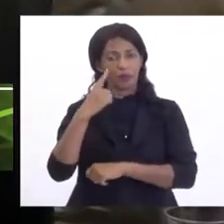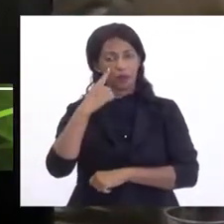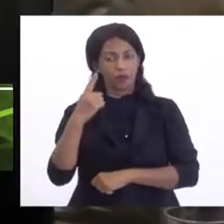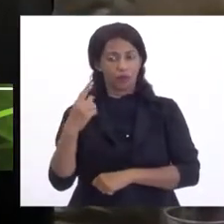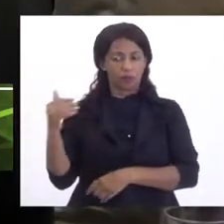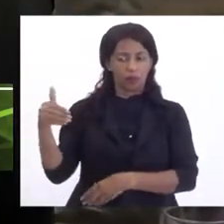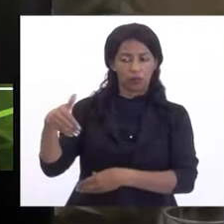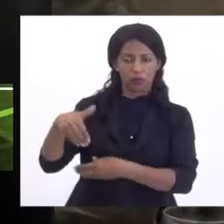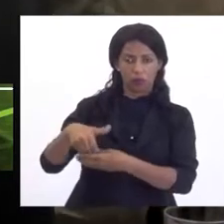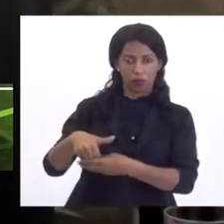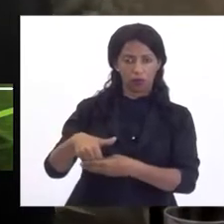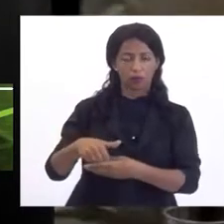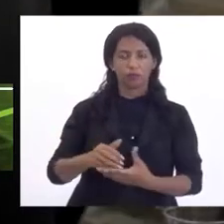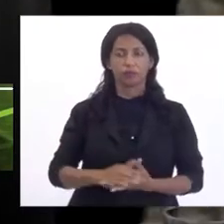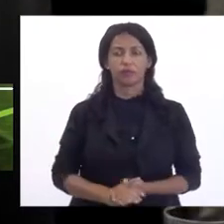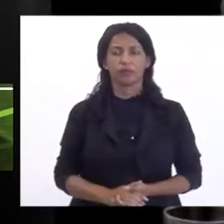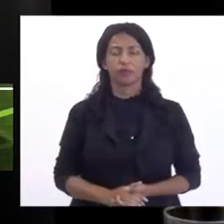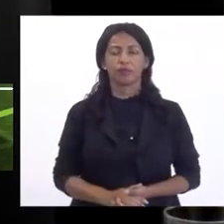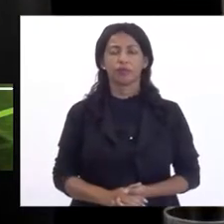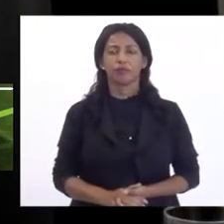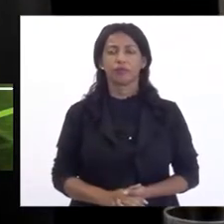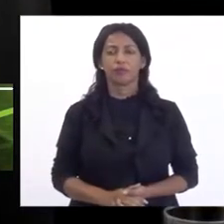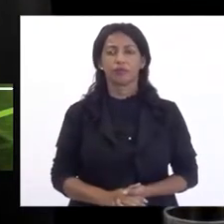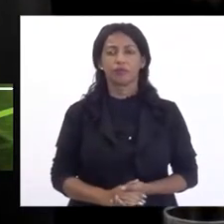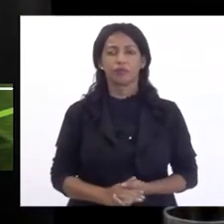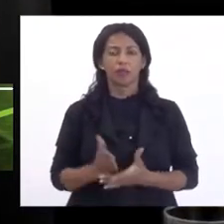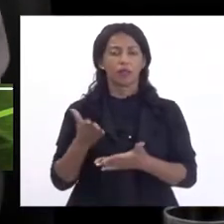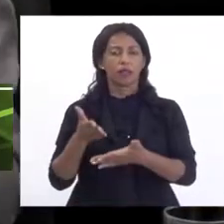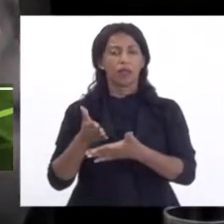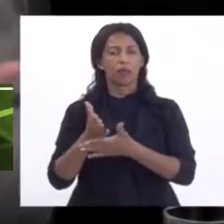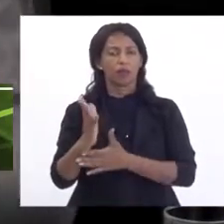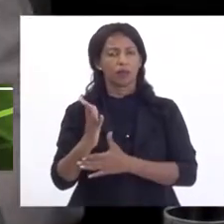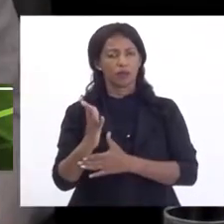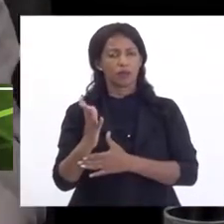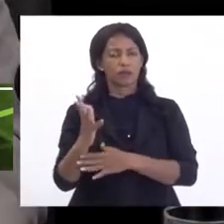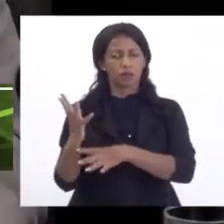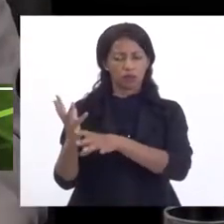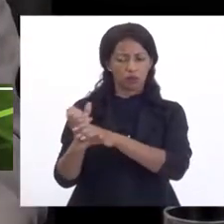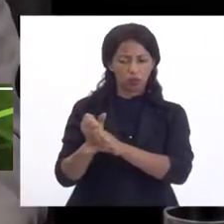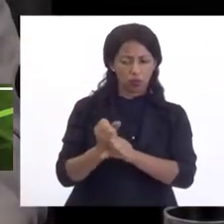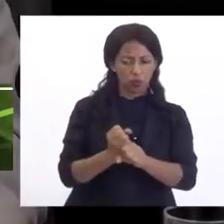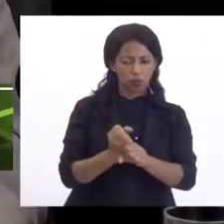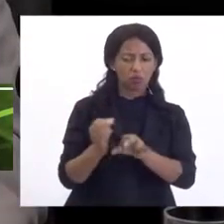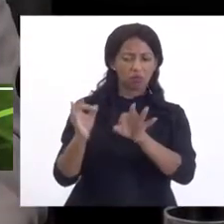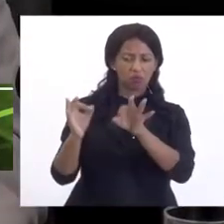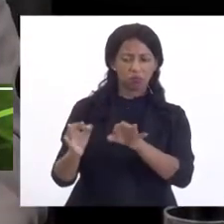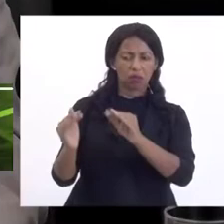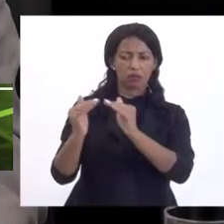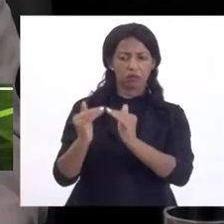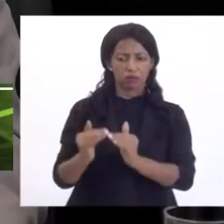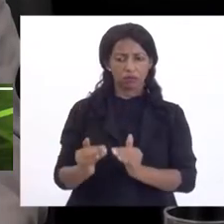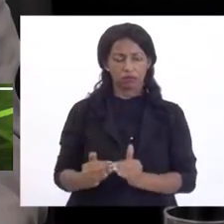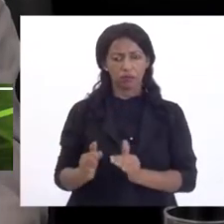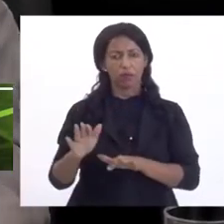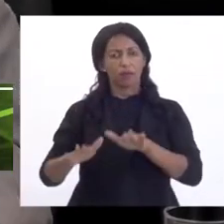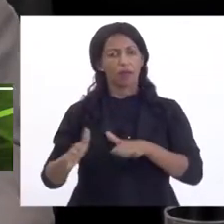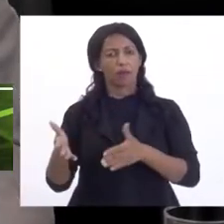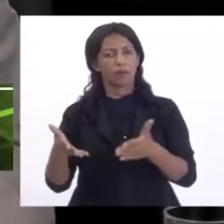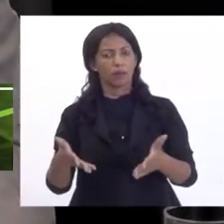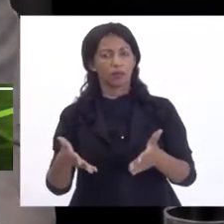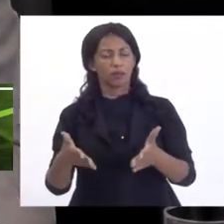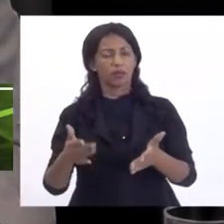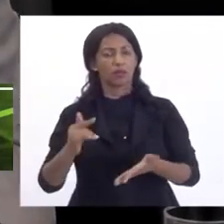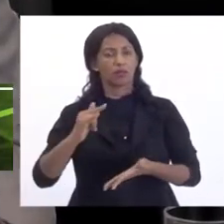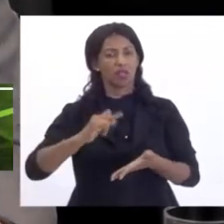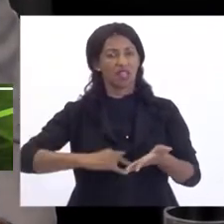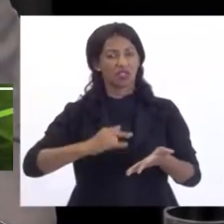voto, dando pela aprovação das contas, mas, apesar disso, as contas acabaram